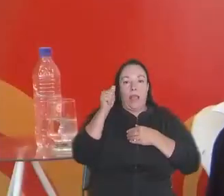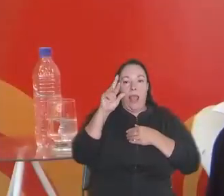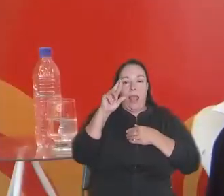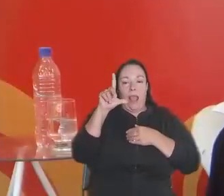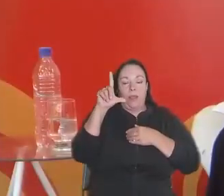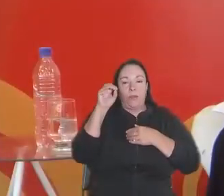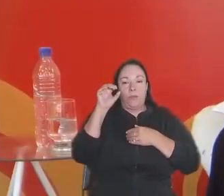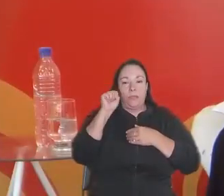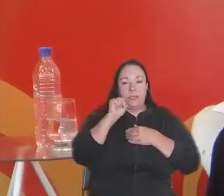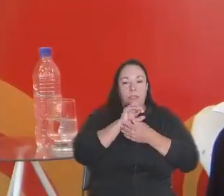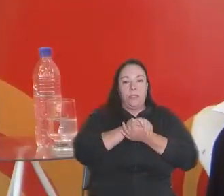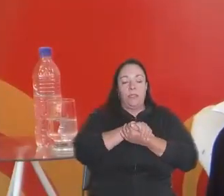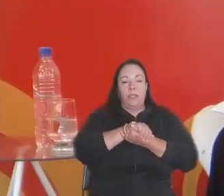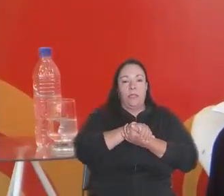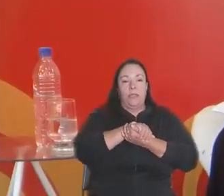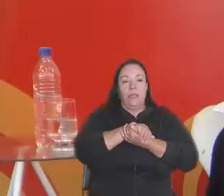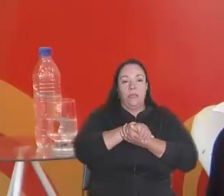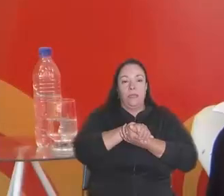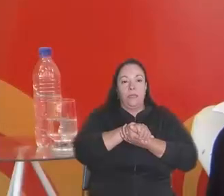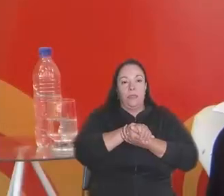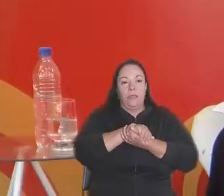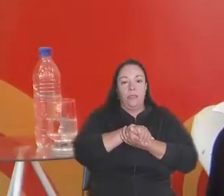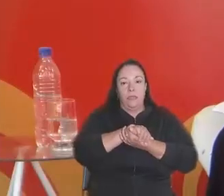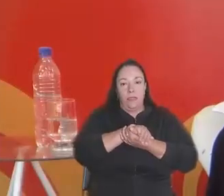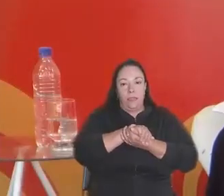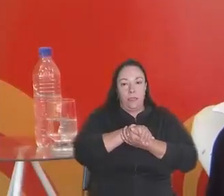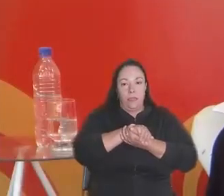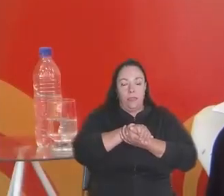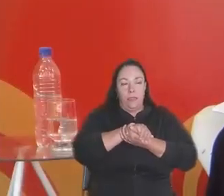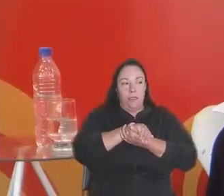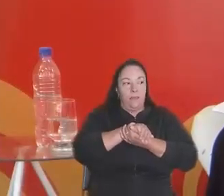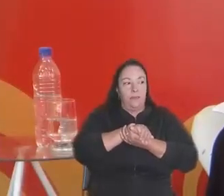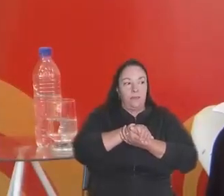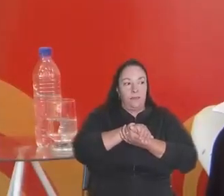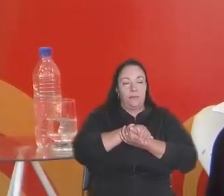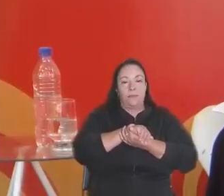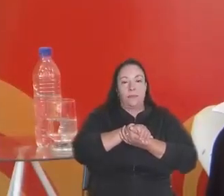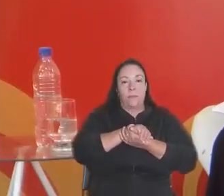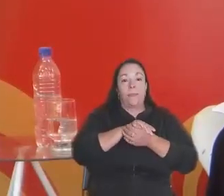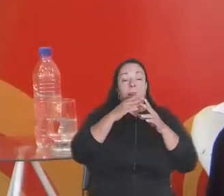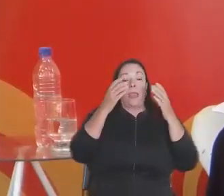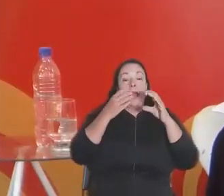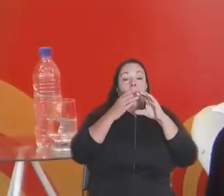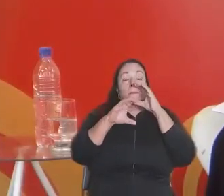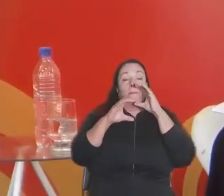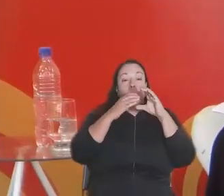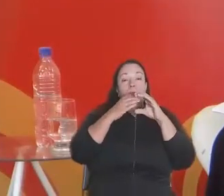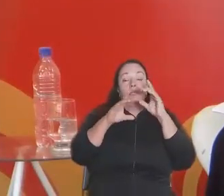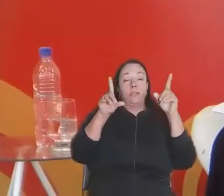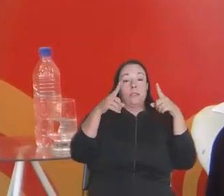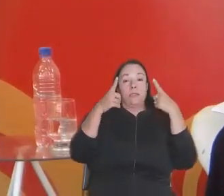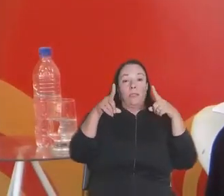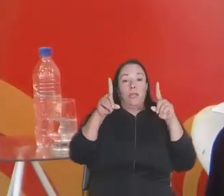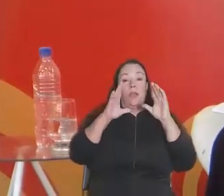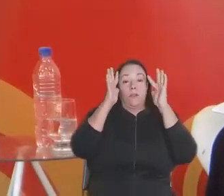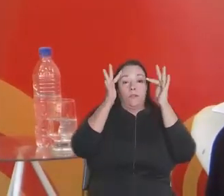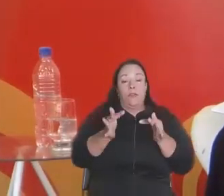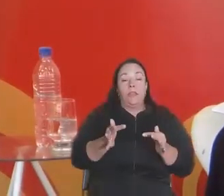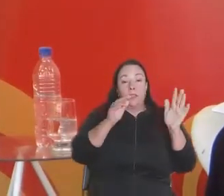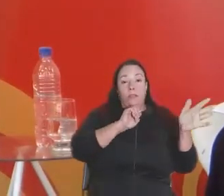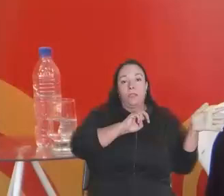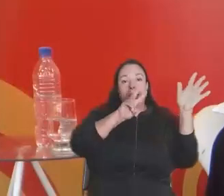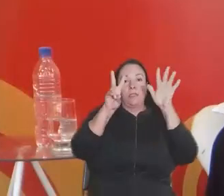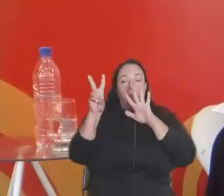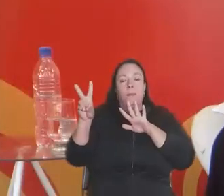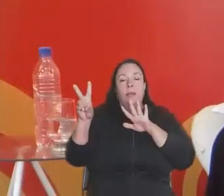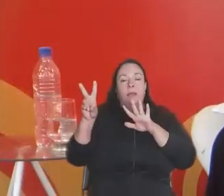coloquei, tem ela lá, uns trechos, lá, uma estrofe da música. E, realmente, o final de semana foi como se fosse aquela música